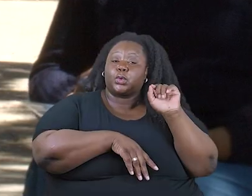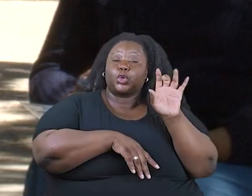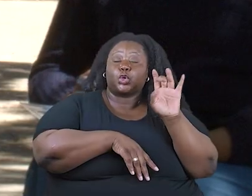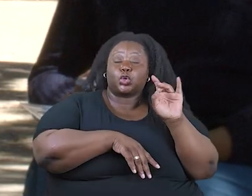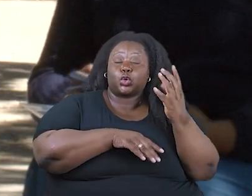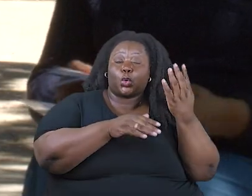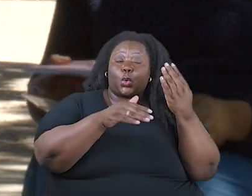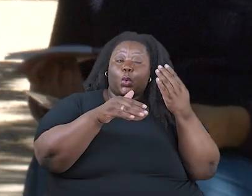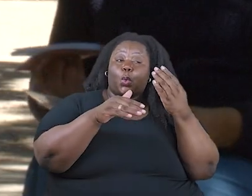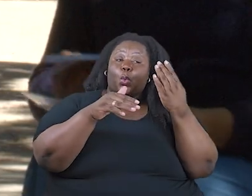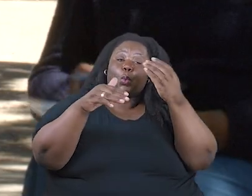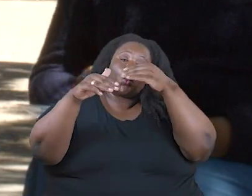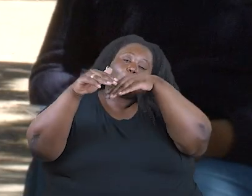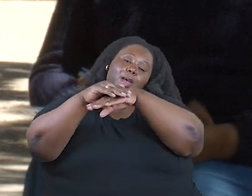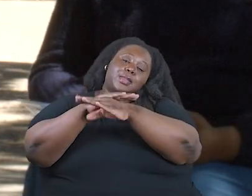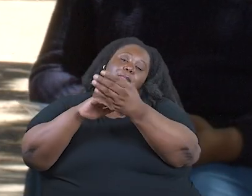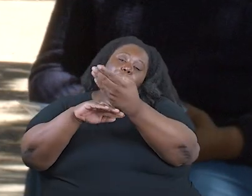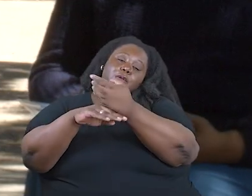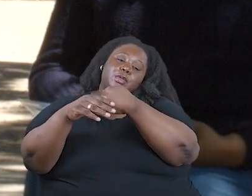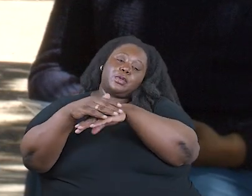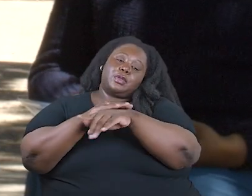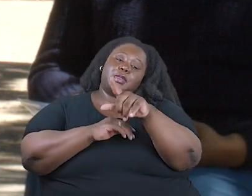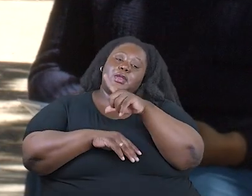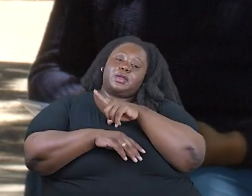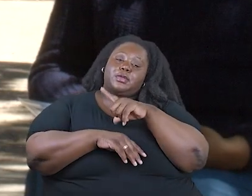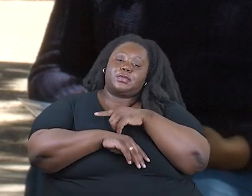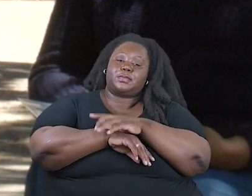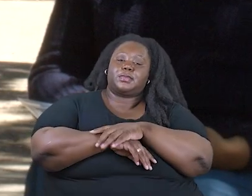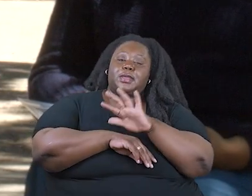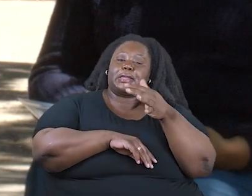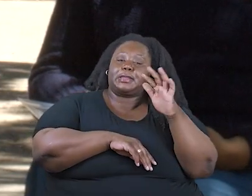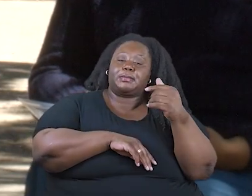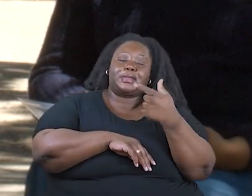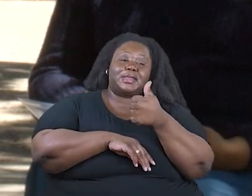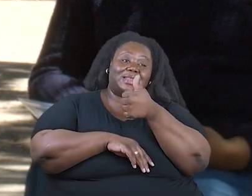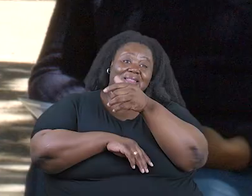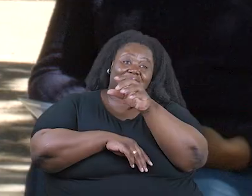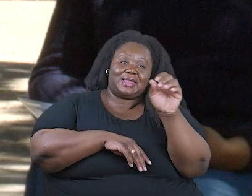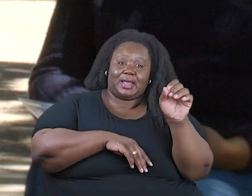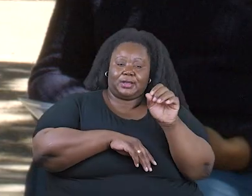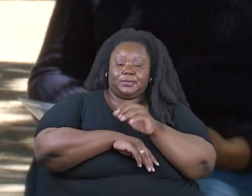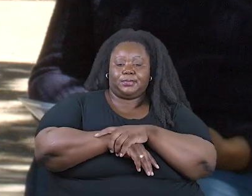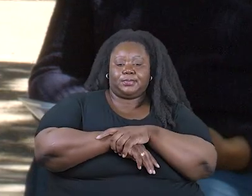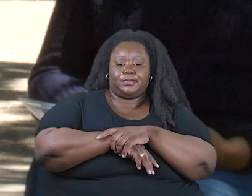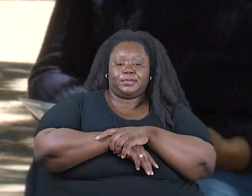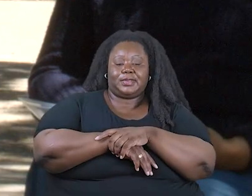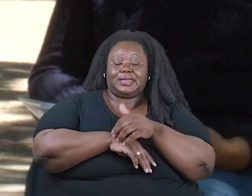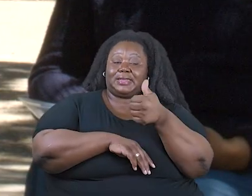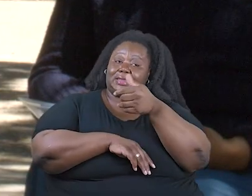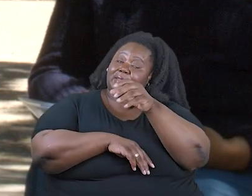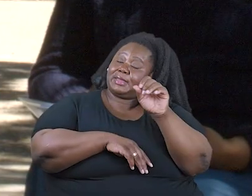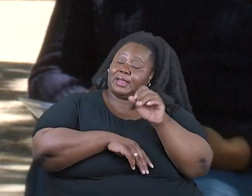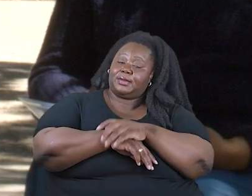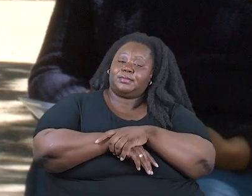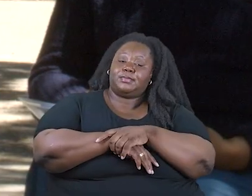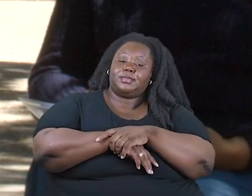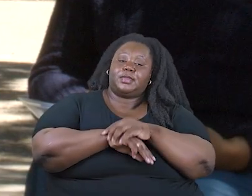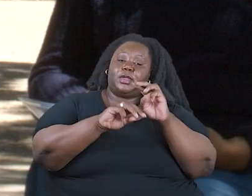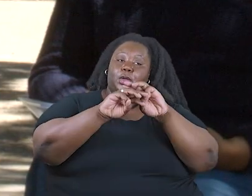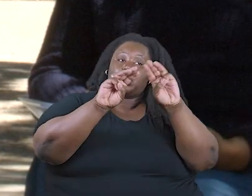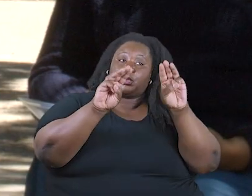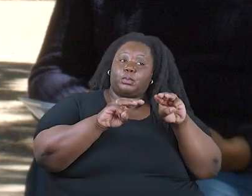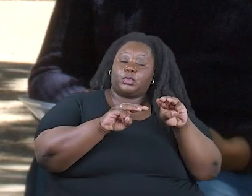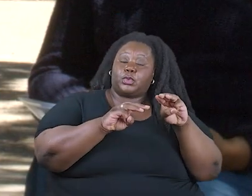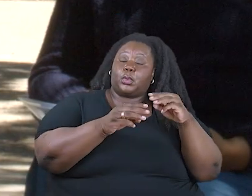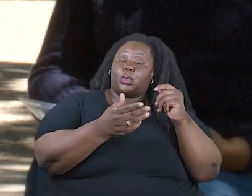colocar no acervo de livro de artista livro que tinha no mínimo 100 exemplares, 100 cópias. E o museu